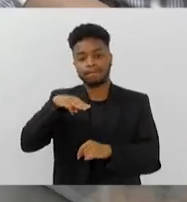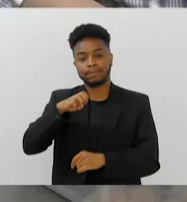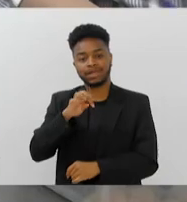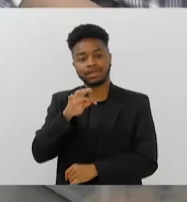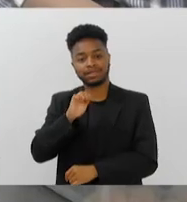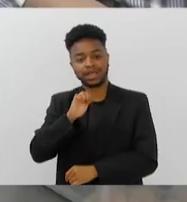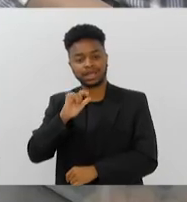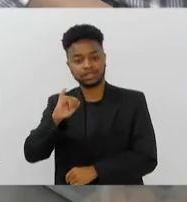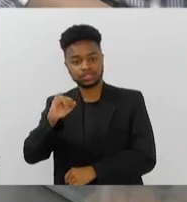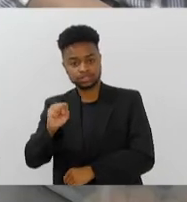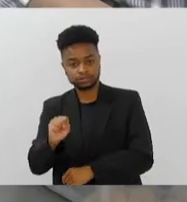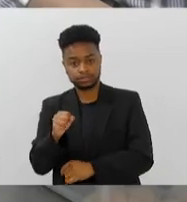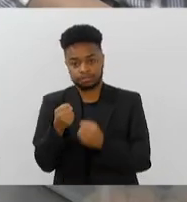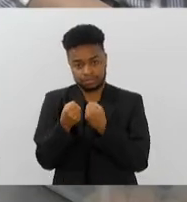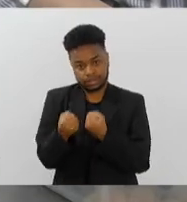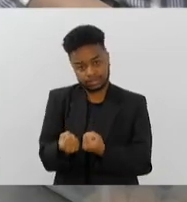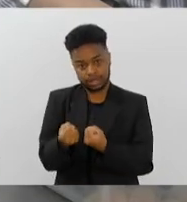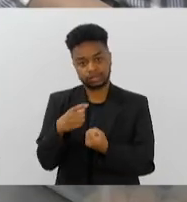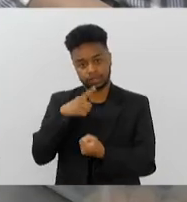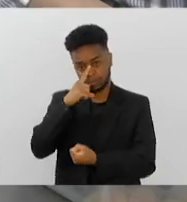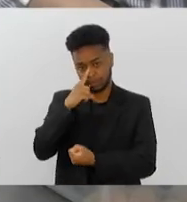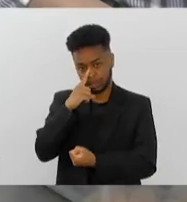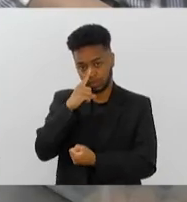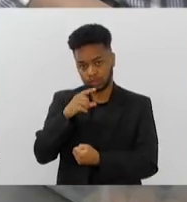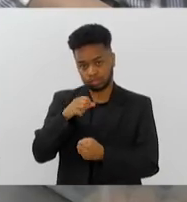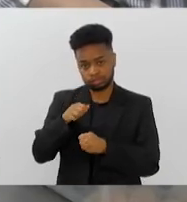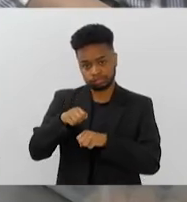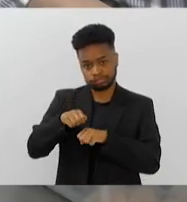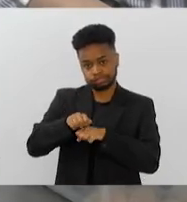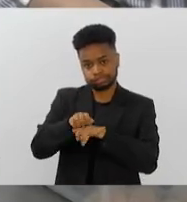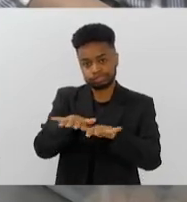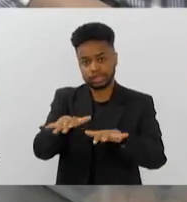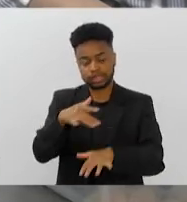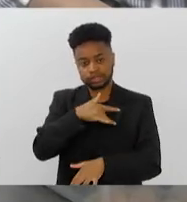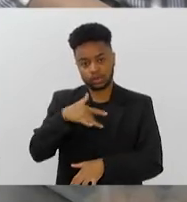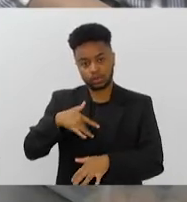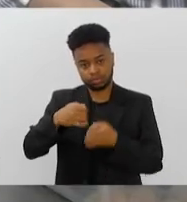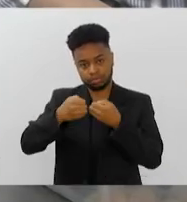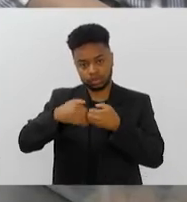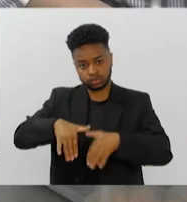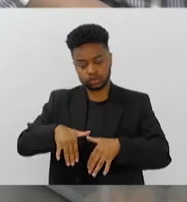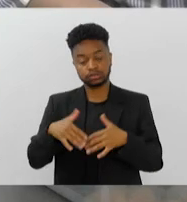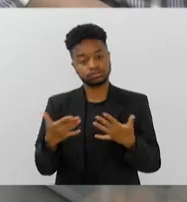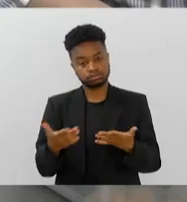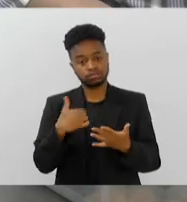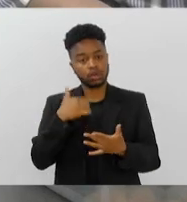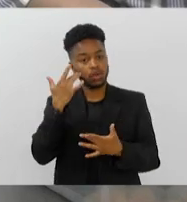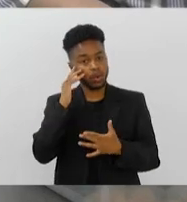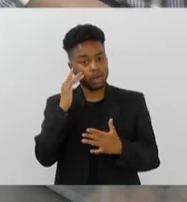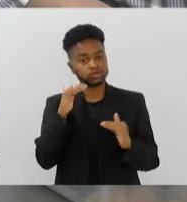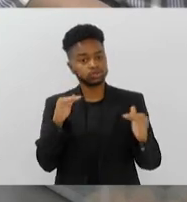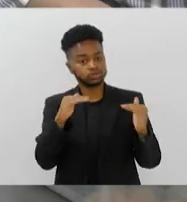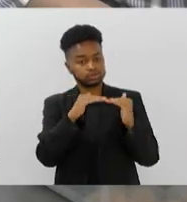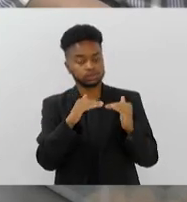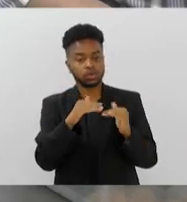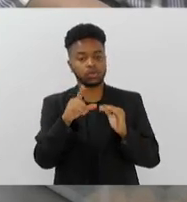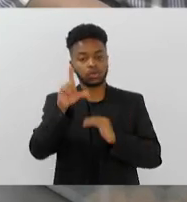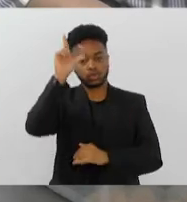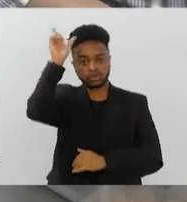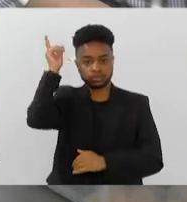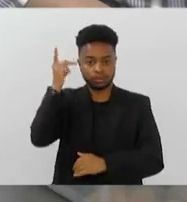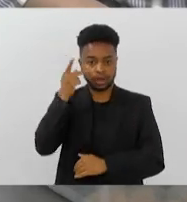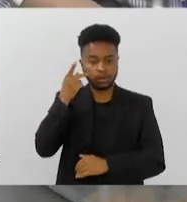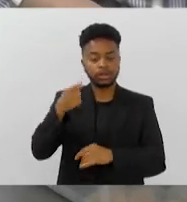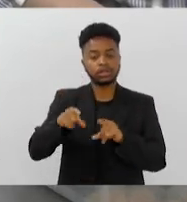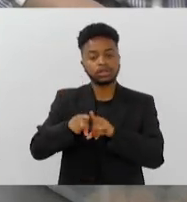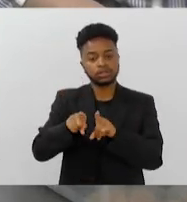tem um risco à saúde. Dito dessa forma, eu acho que contempla o Luiz Paulo, que fez a sugestão, eu, que